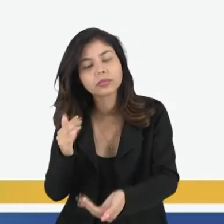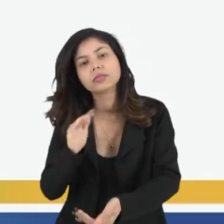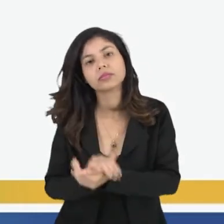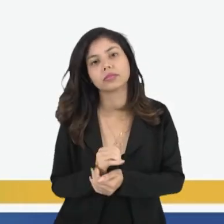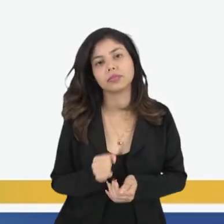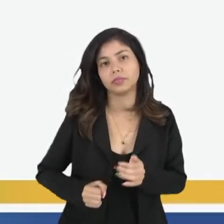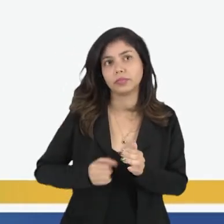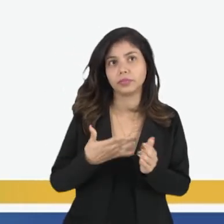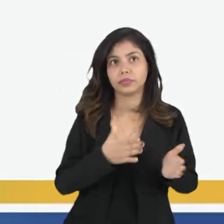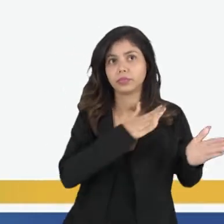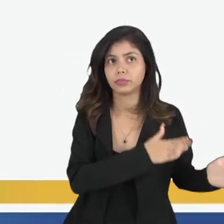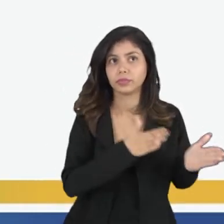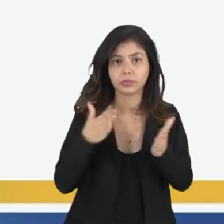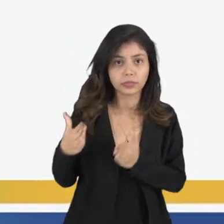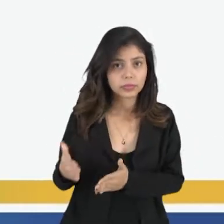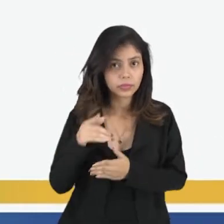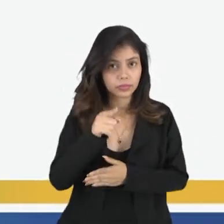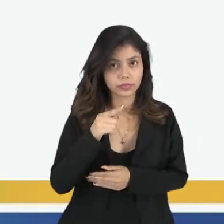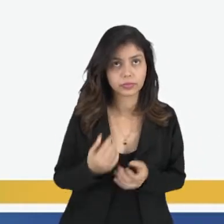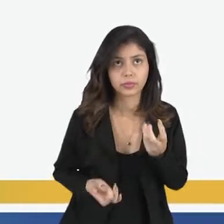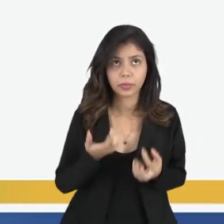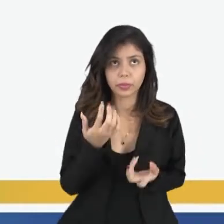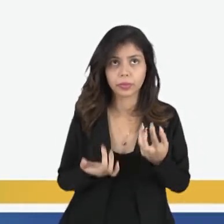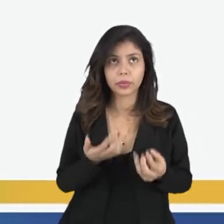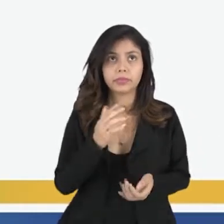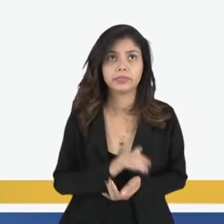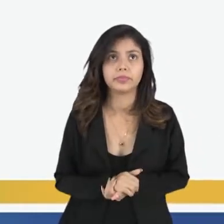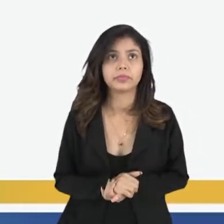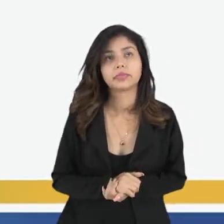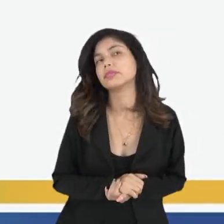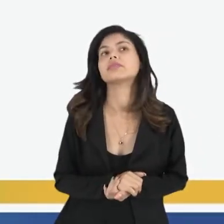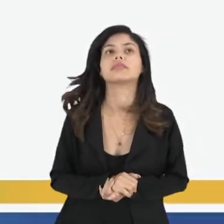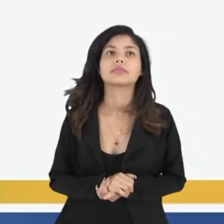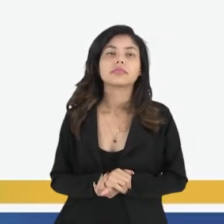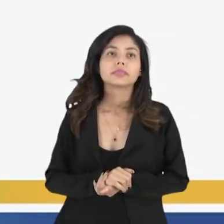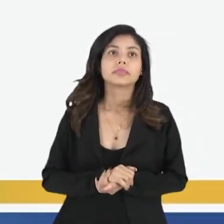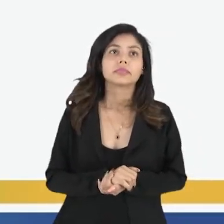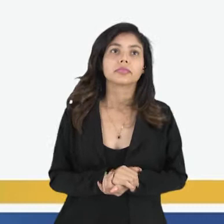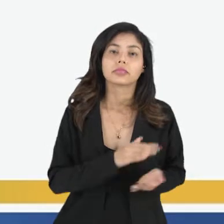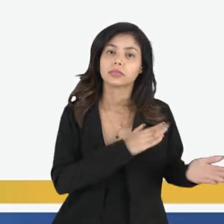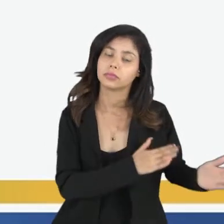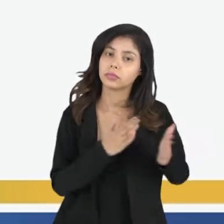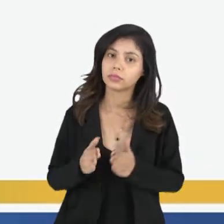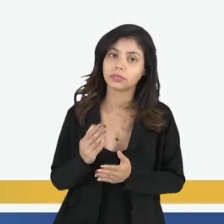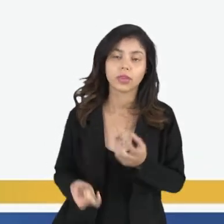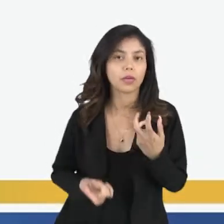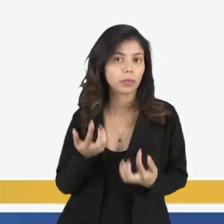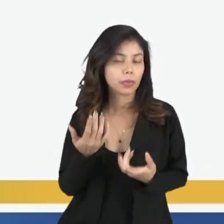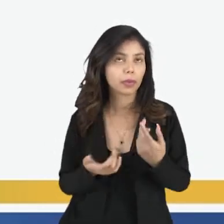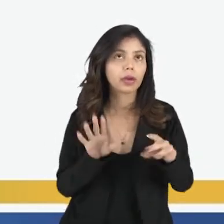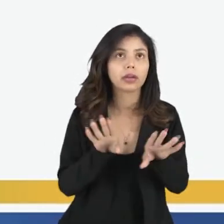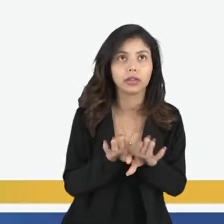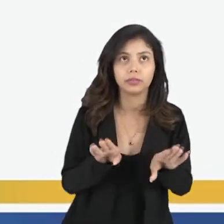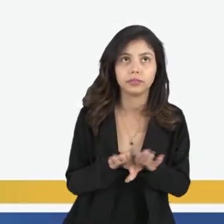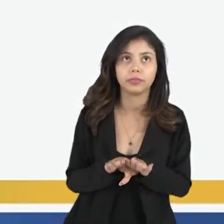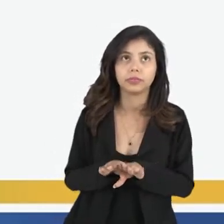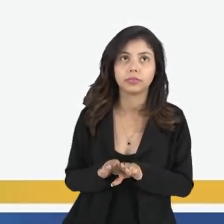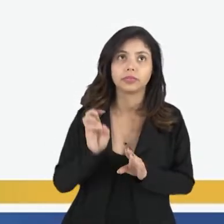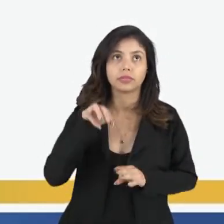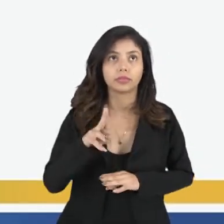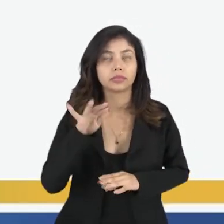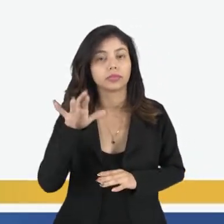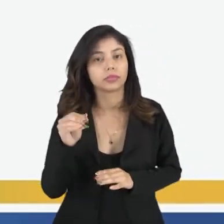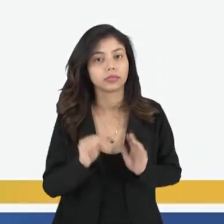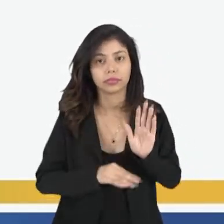muitas situações a partir do fogo. Então olha só, a partir do fogo também nós temos as